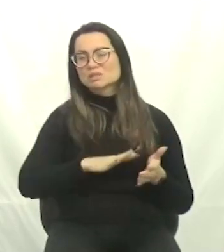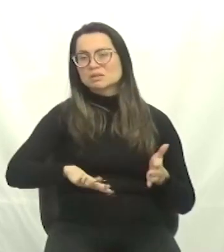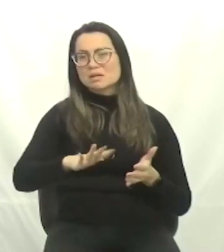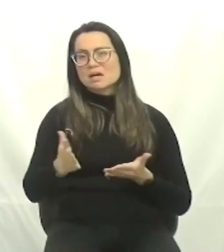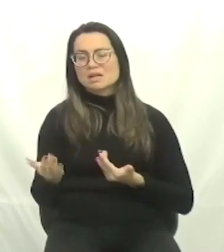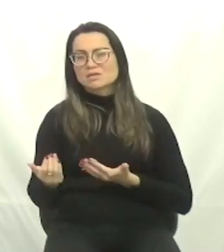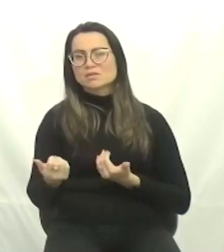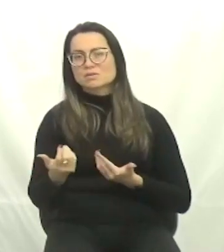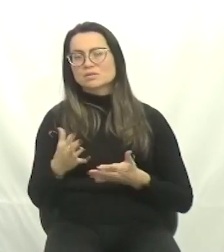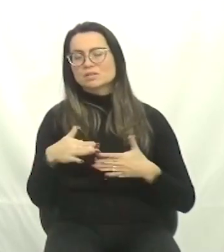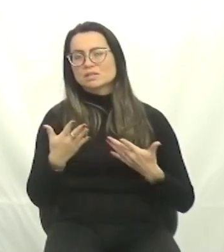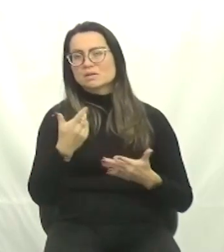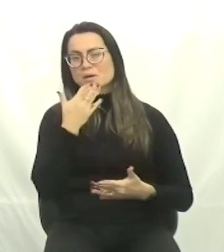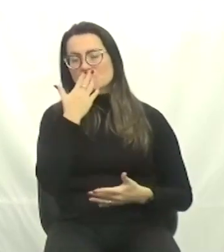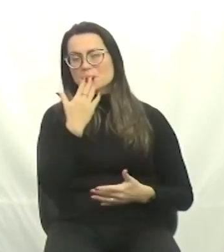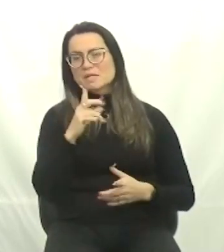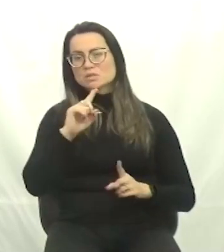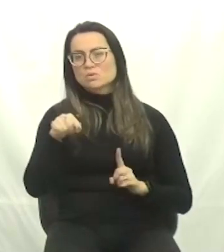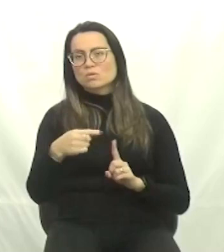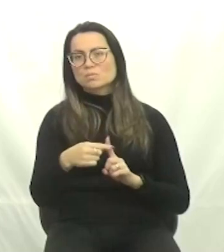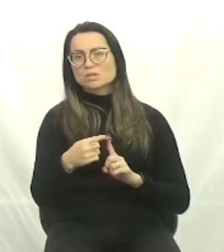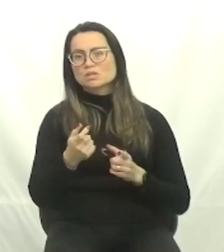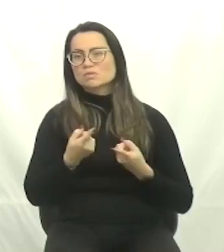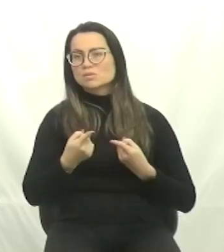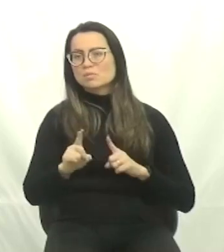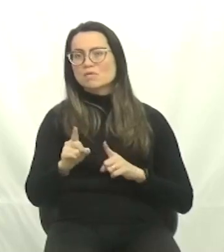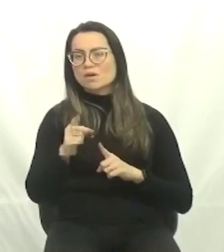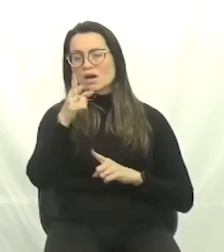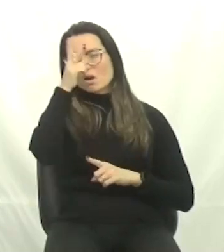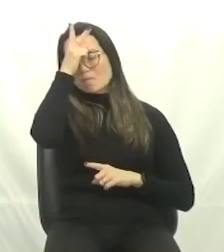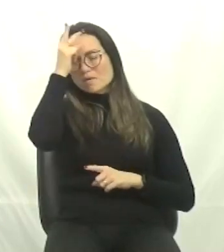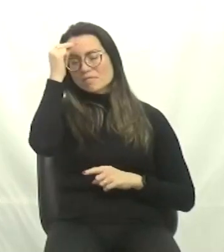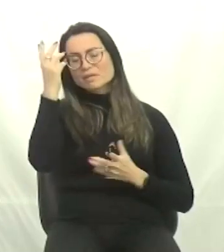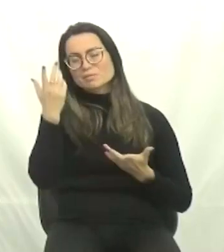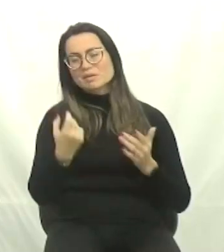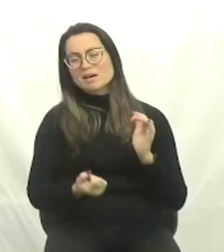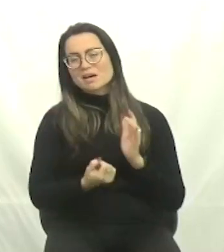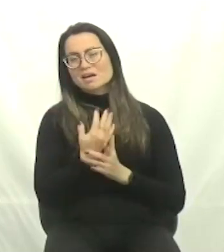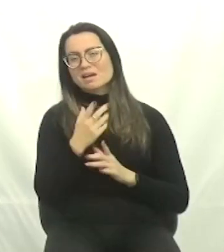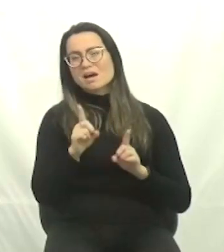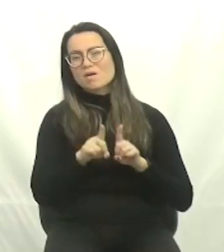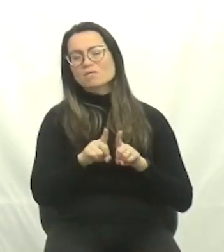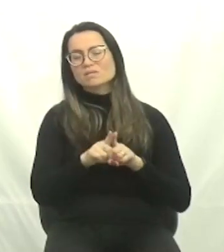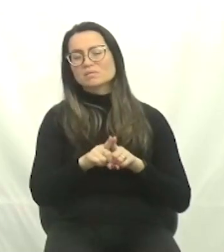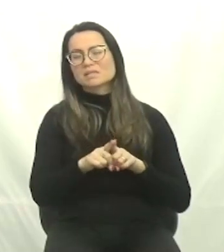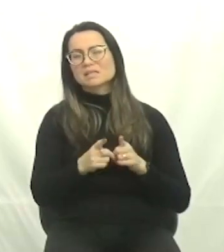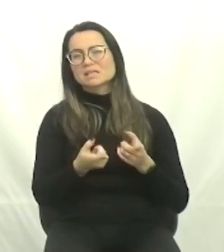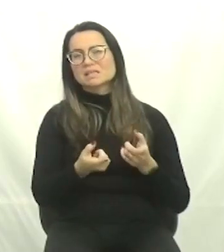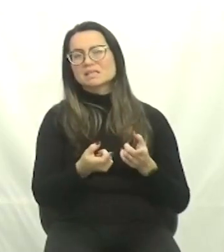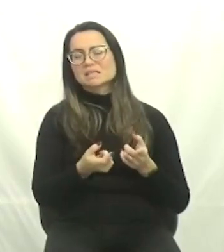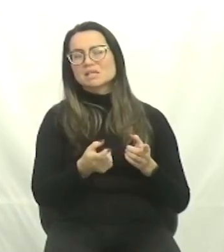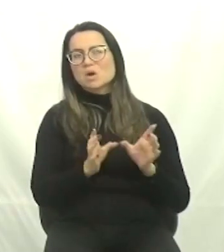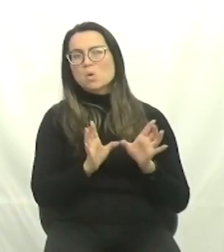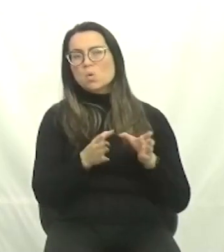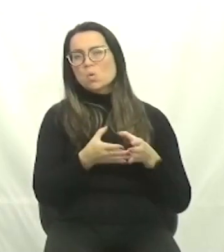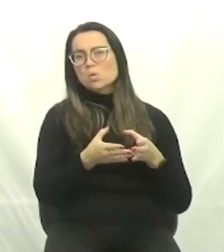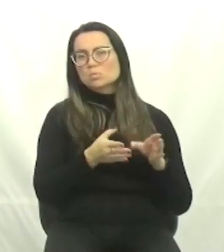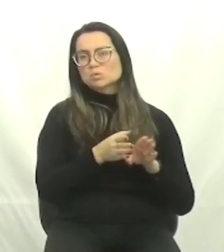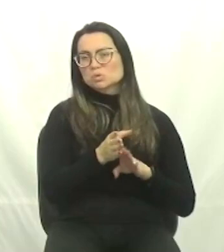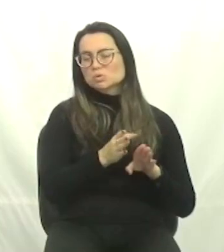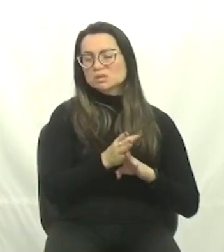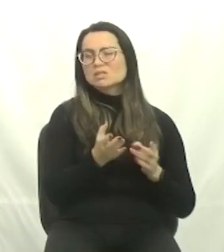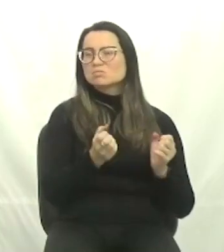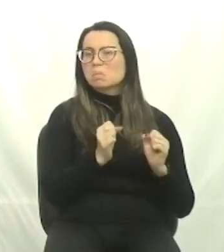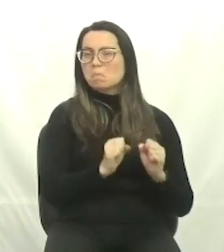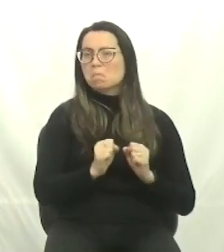eu faço esse requerimento com o intuito de provocar o Executivo para, quem sabe, empoderar cada vez mais o Conselho, e diga-se de